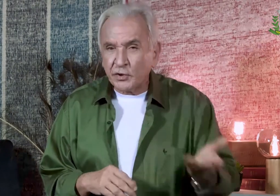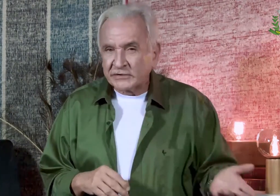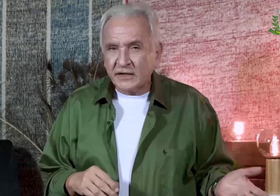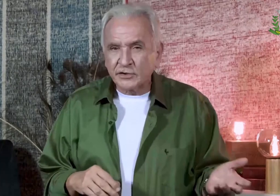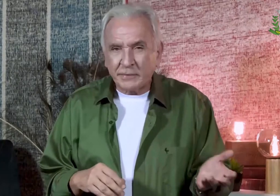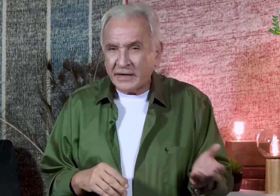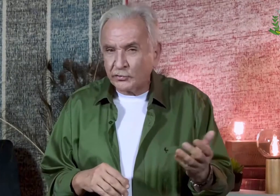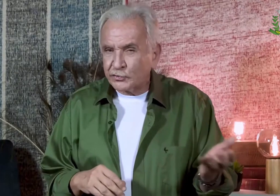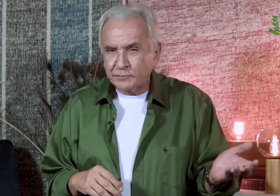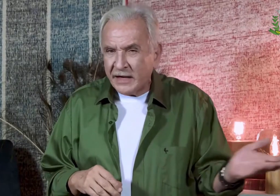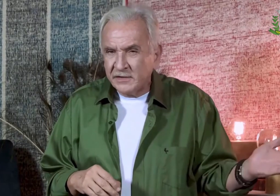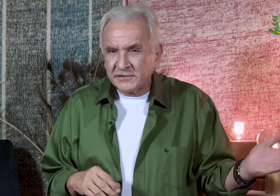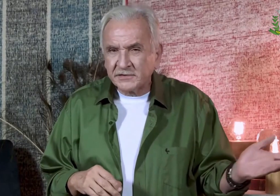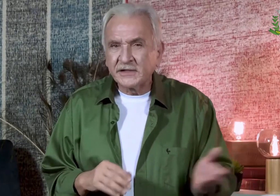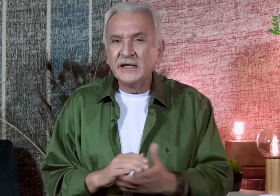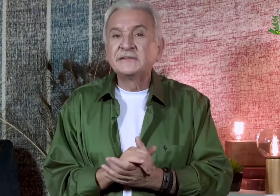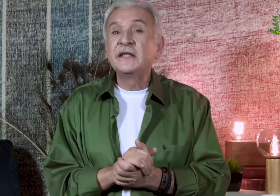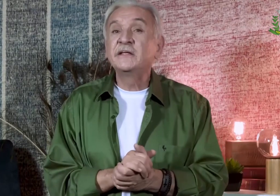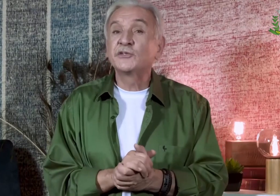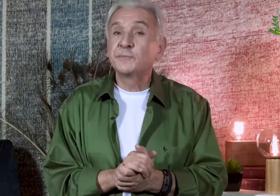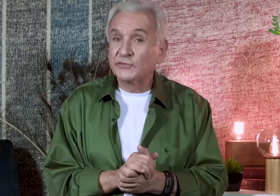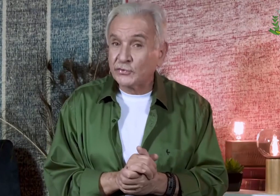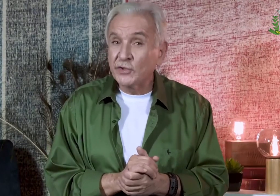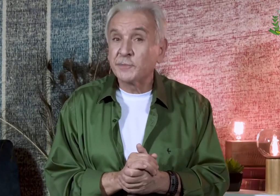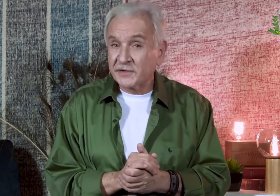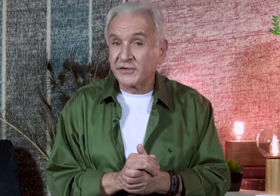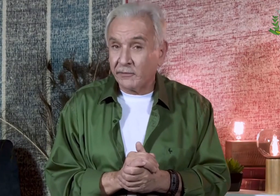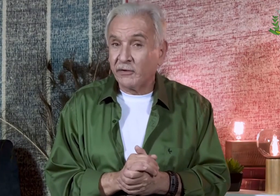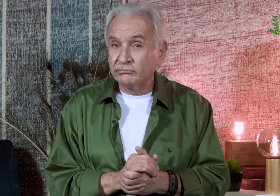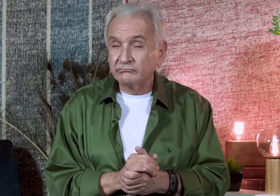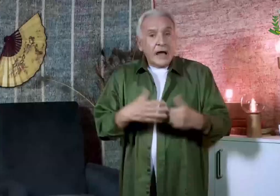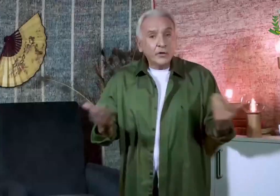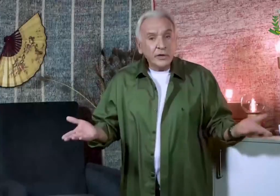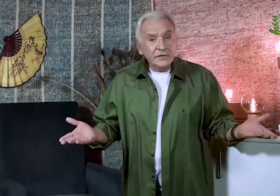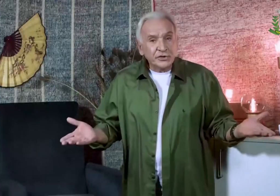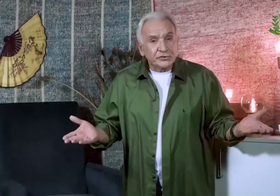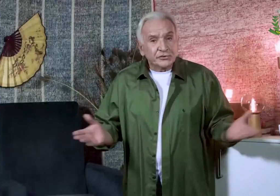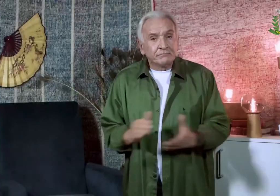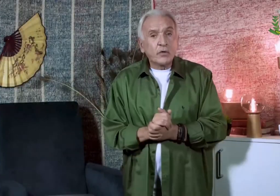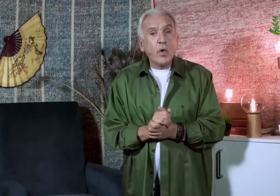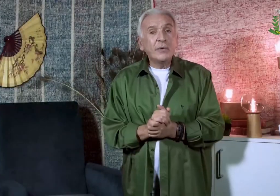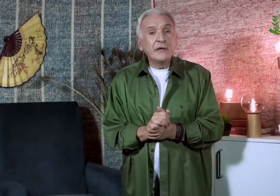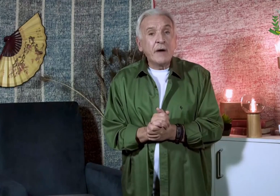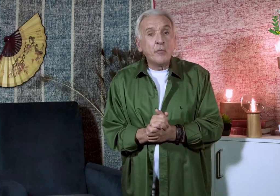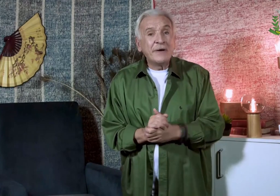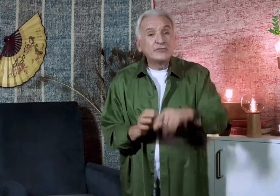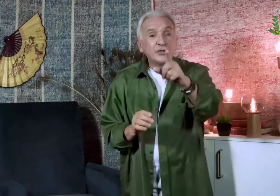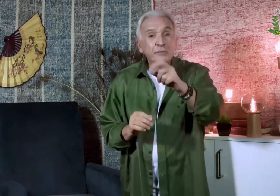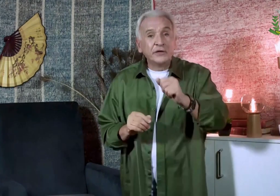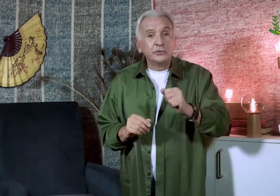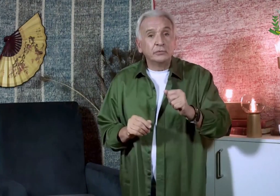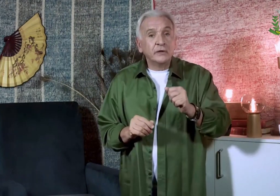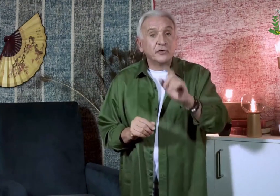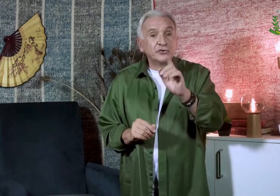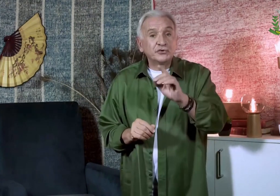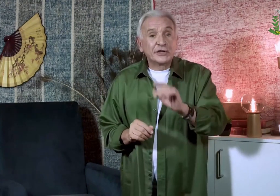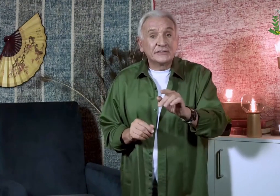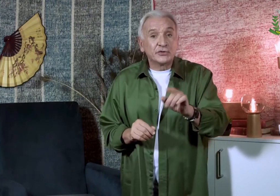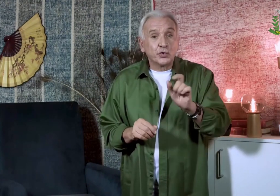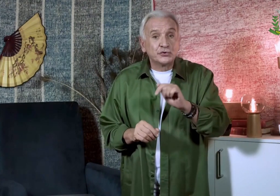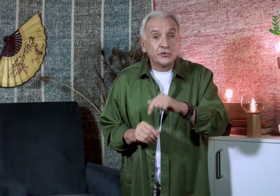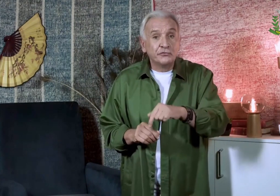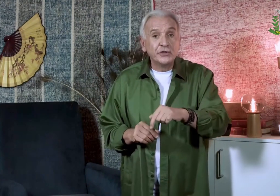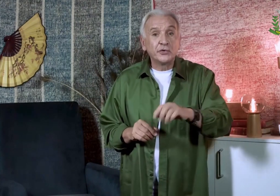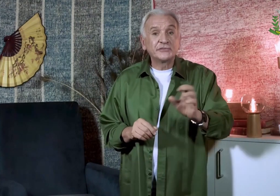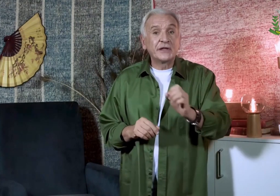sejam exportadas para outros países sem que as pessoas percebam. Agora me diz, qual animal mais te deu medo? Não se